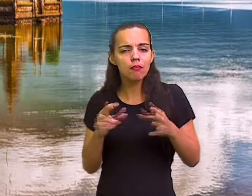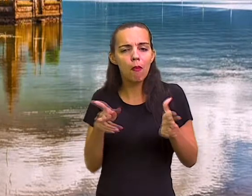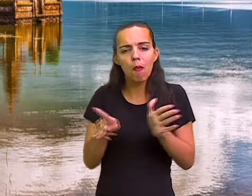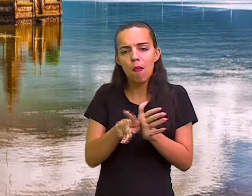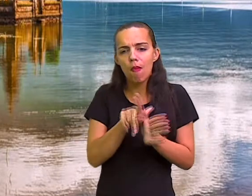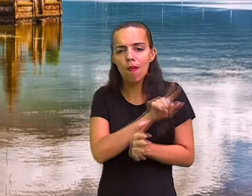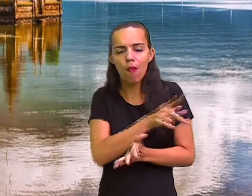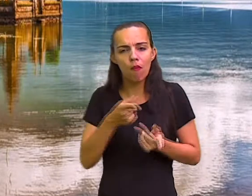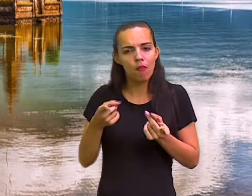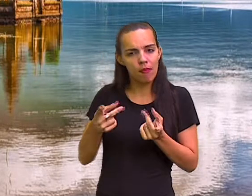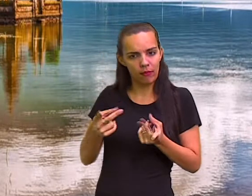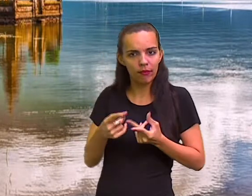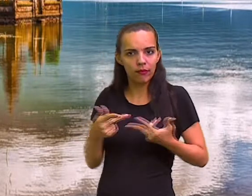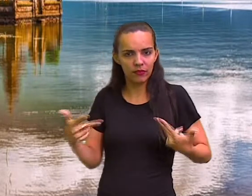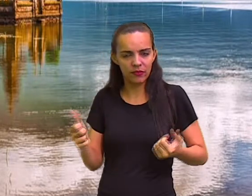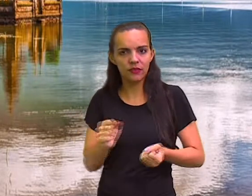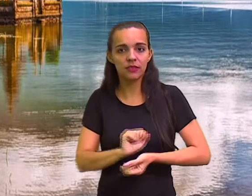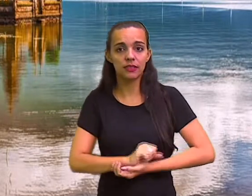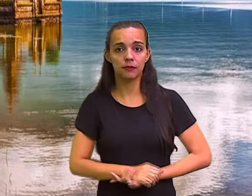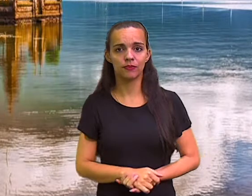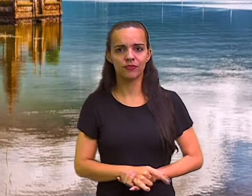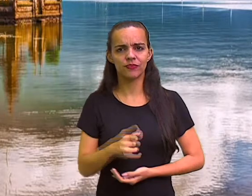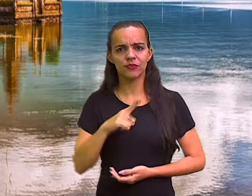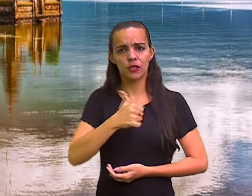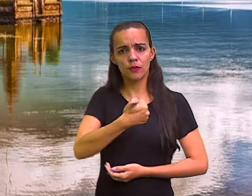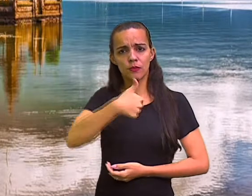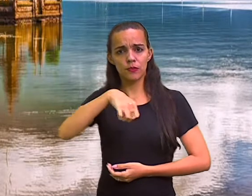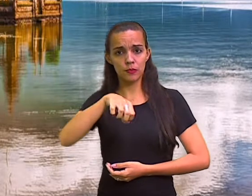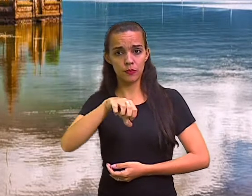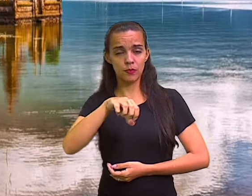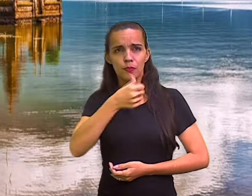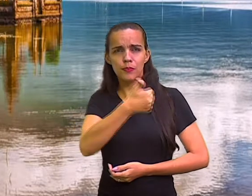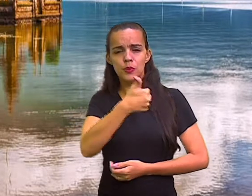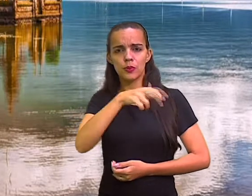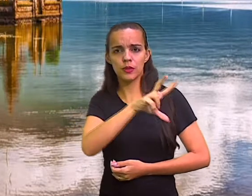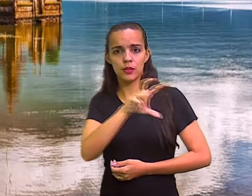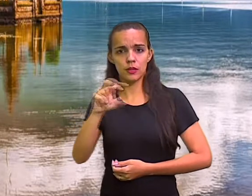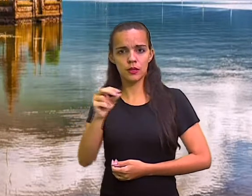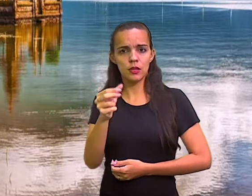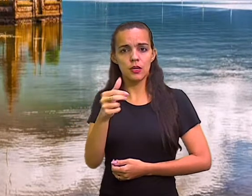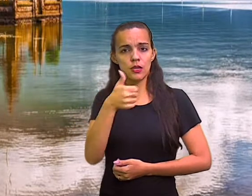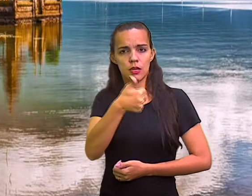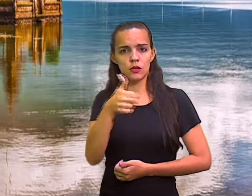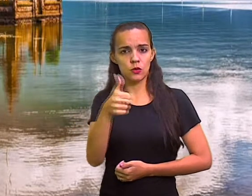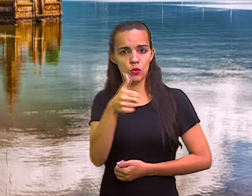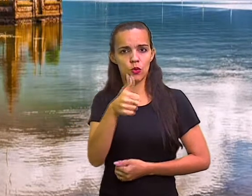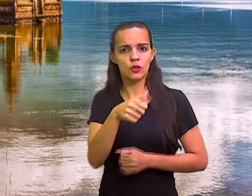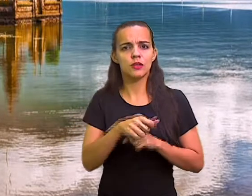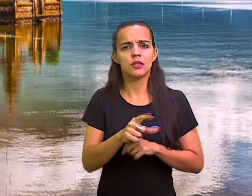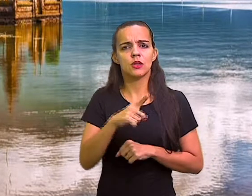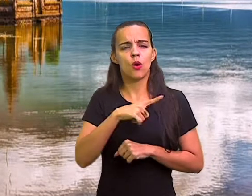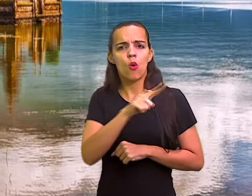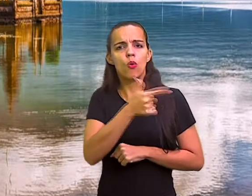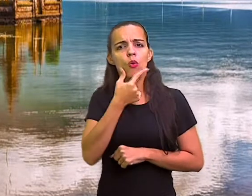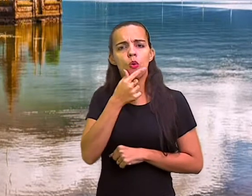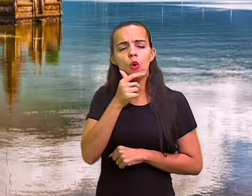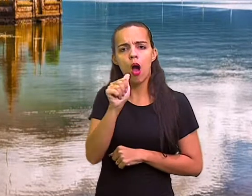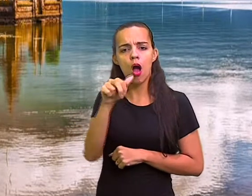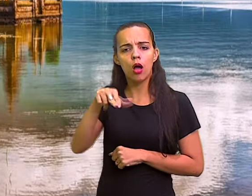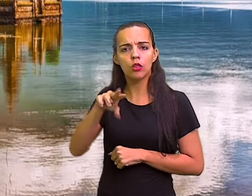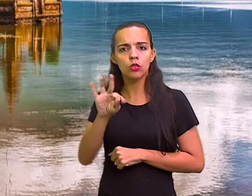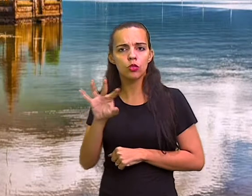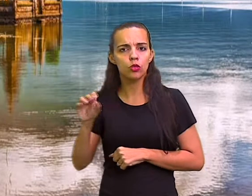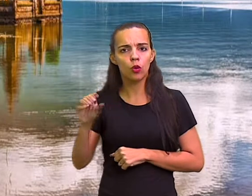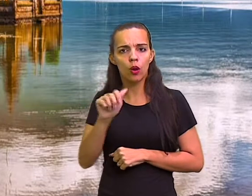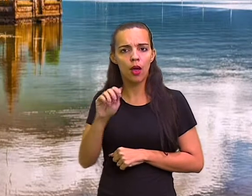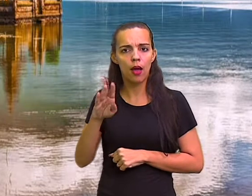século XVI. Em 1511, Francisco Serrão e Antônio de Abreu chegaram